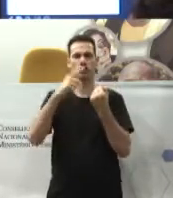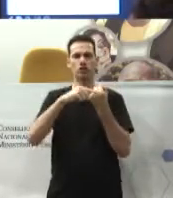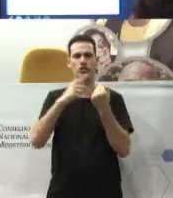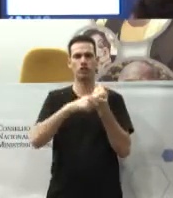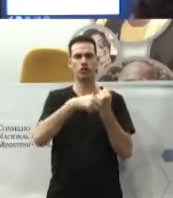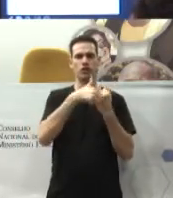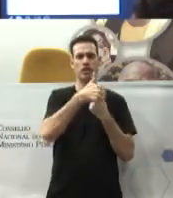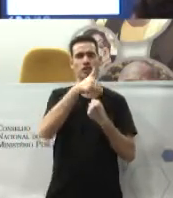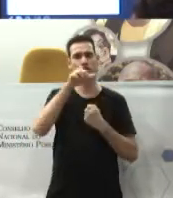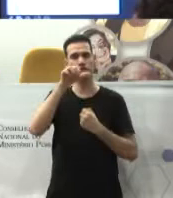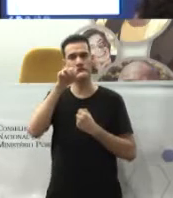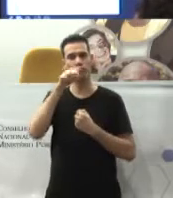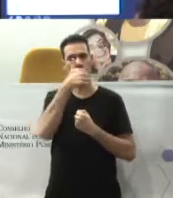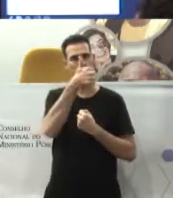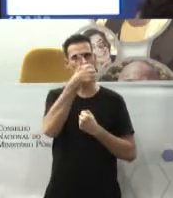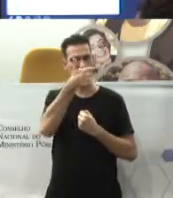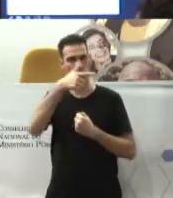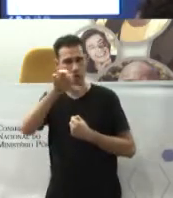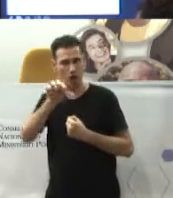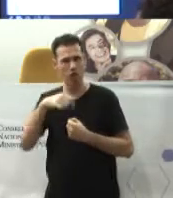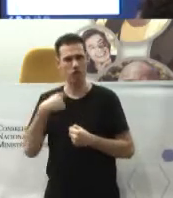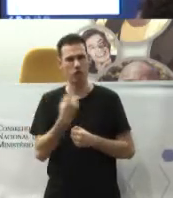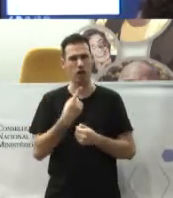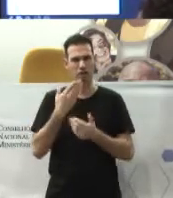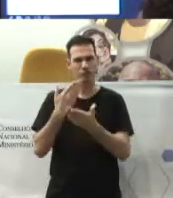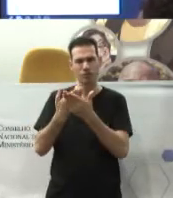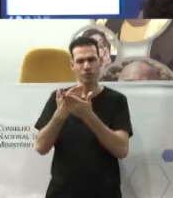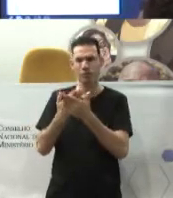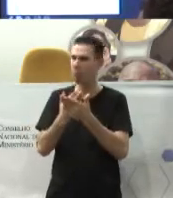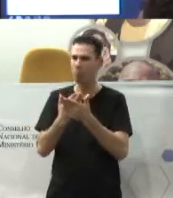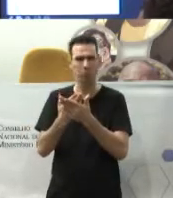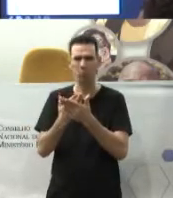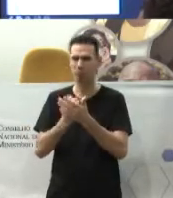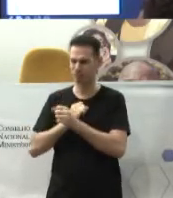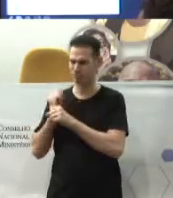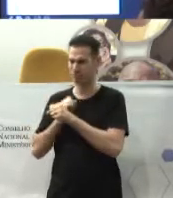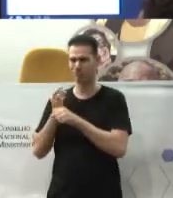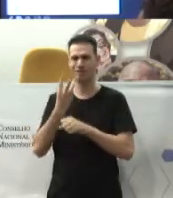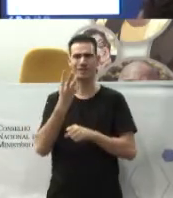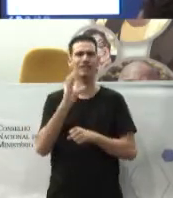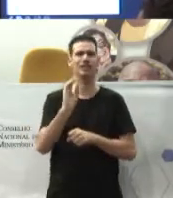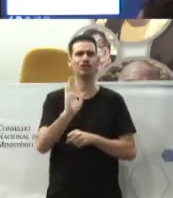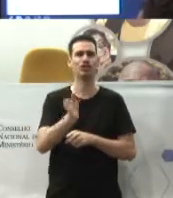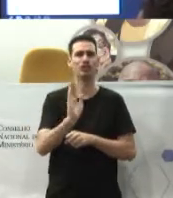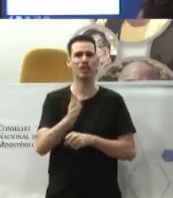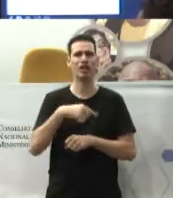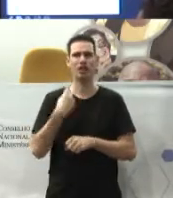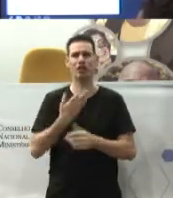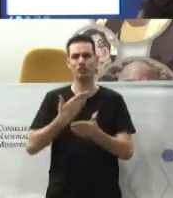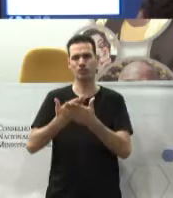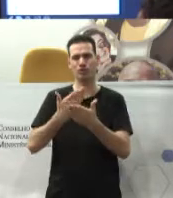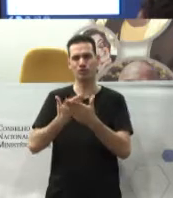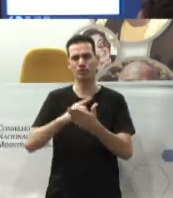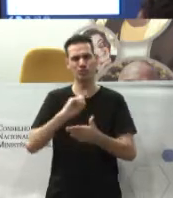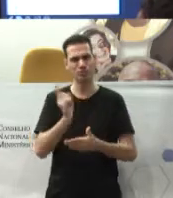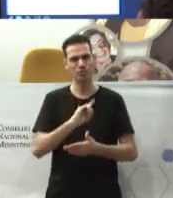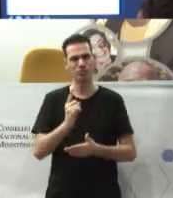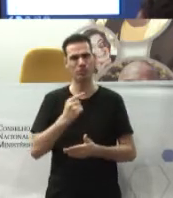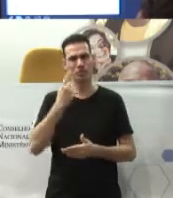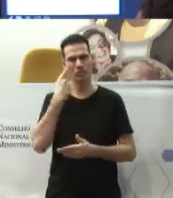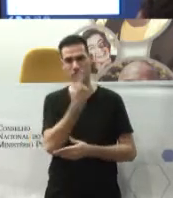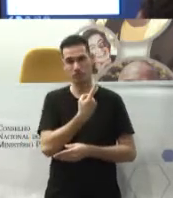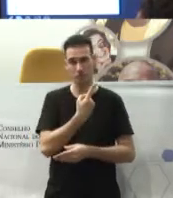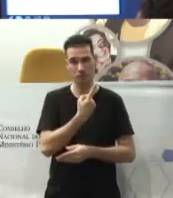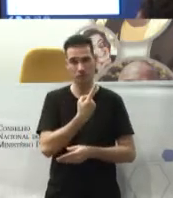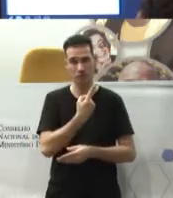não estudamos, depois de 30 anos de Constituição, nós ainda não estudamos eficientemente, que é a função de ombudsman,